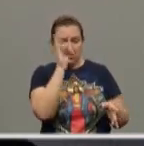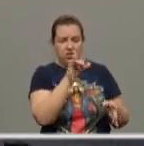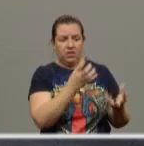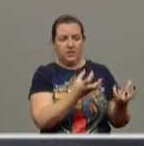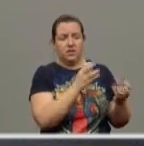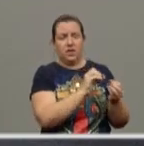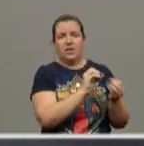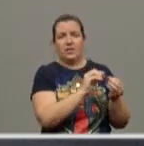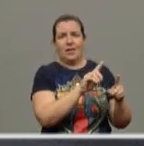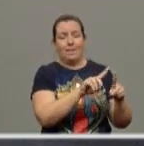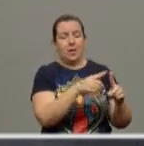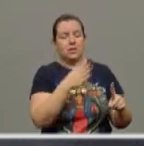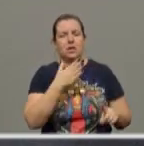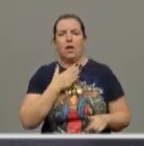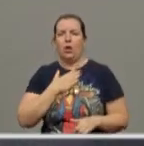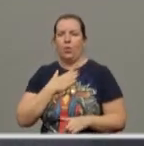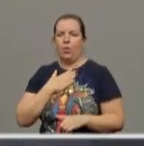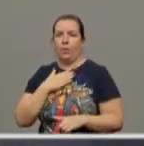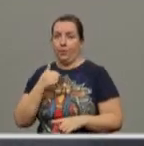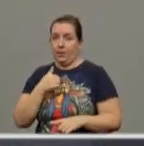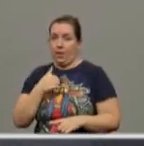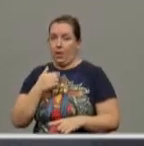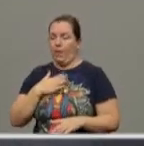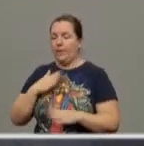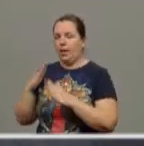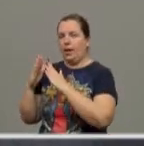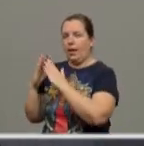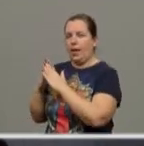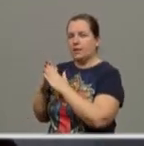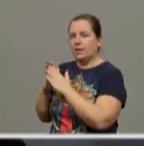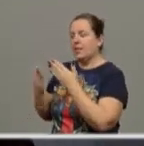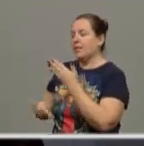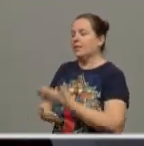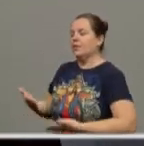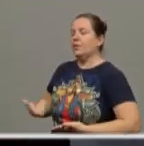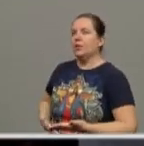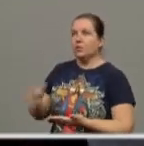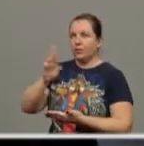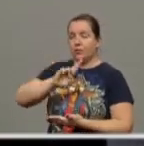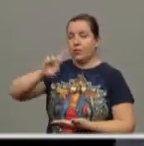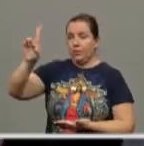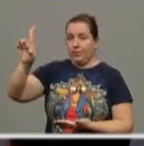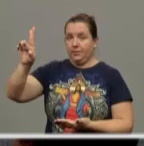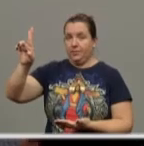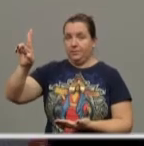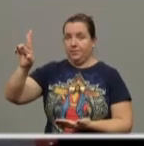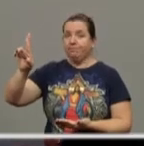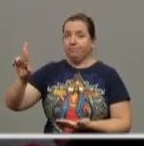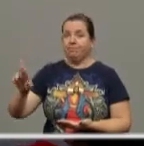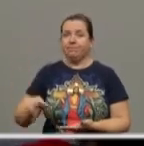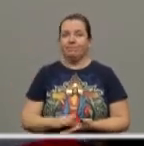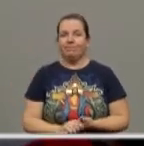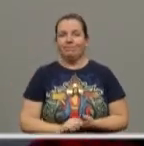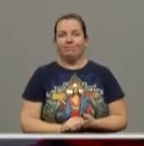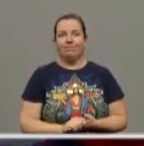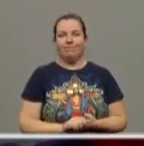viver, mas quanto a mim, eu e minha casa serviremos o Senhor. Você está